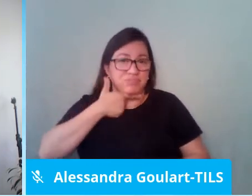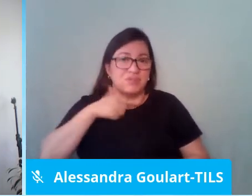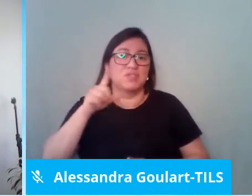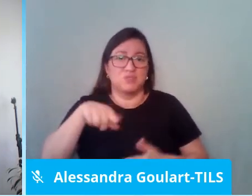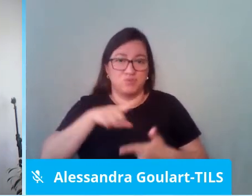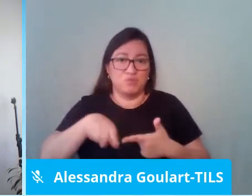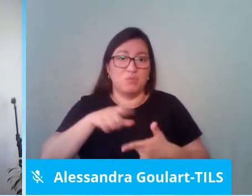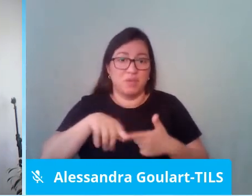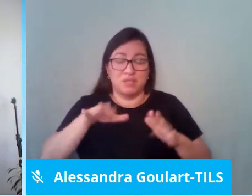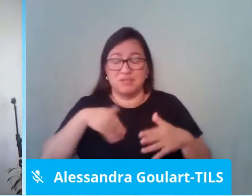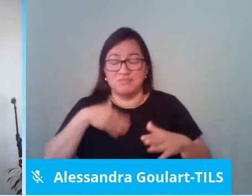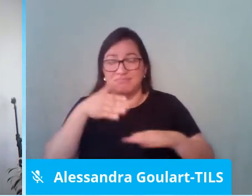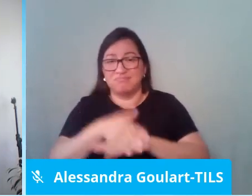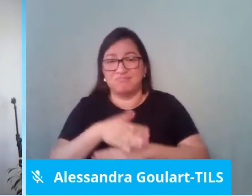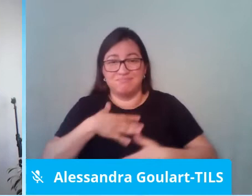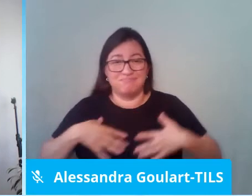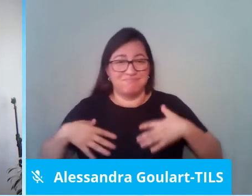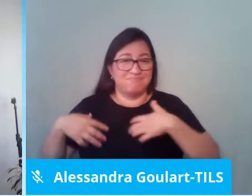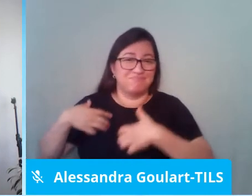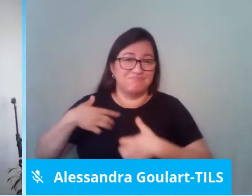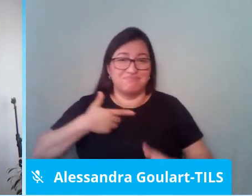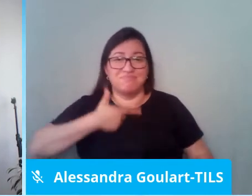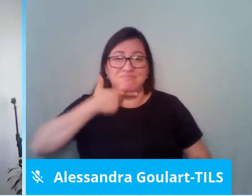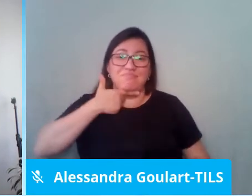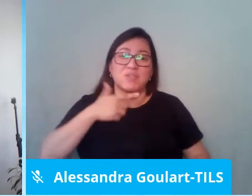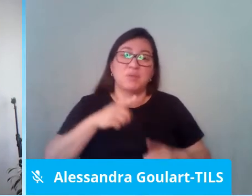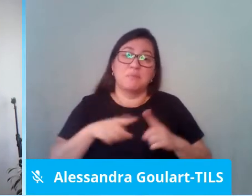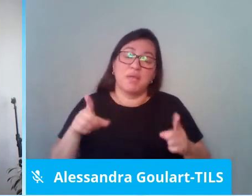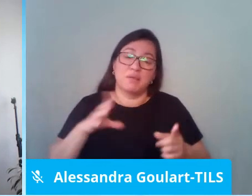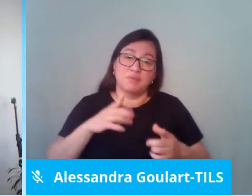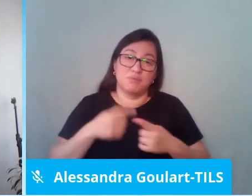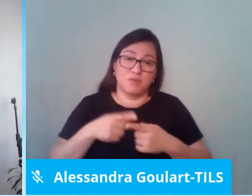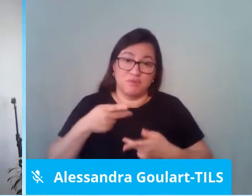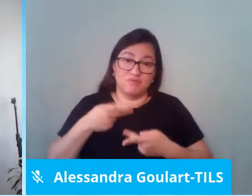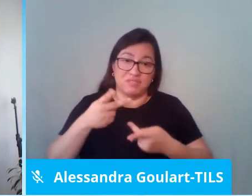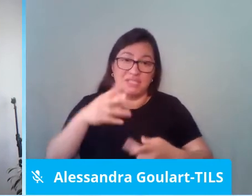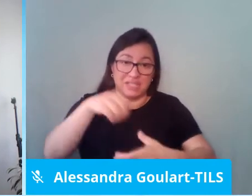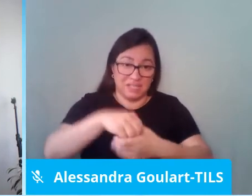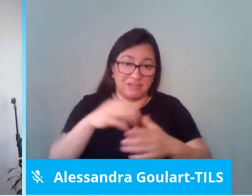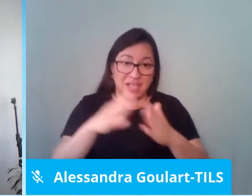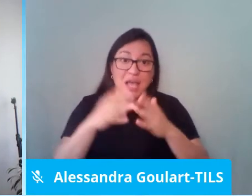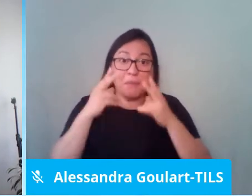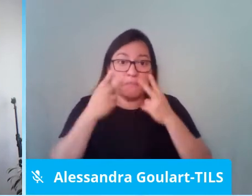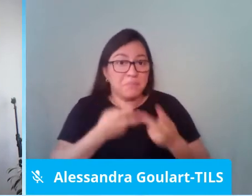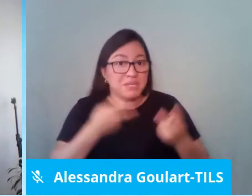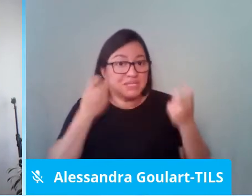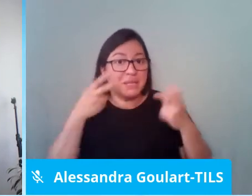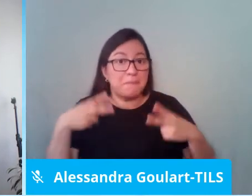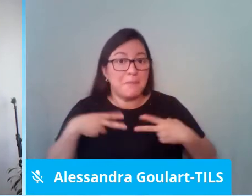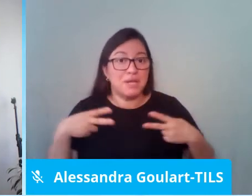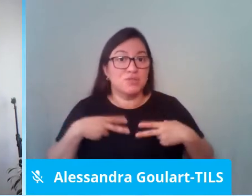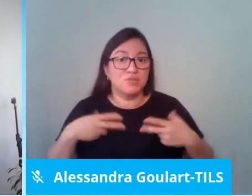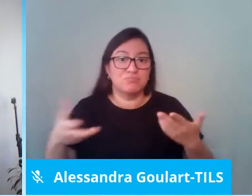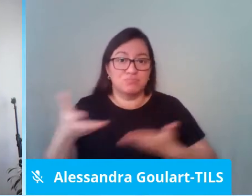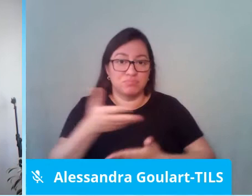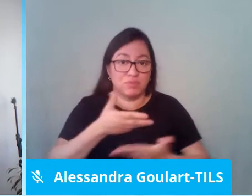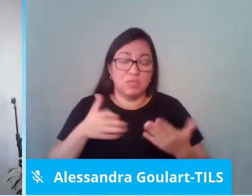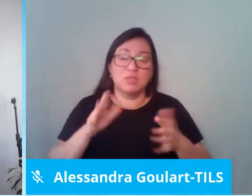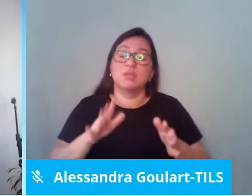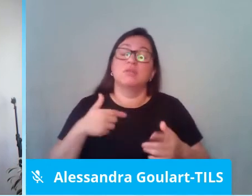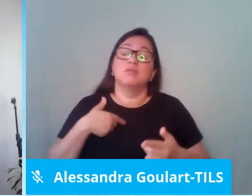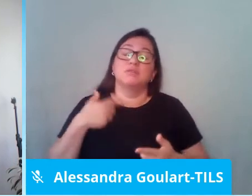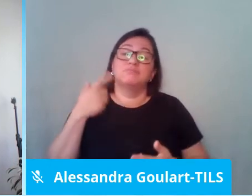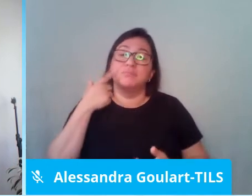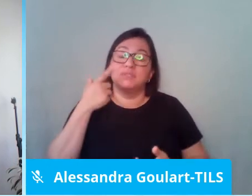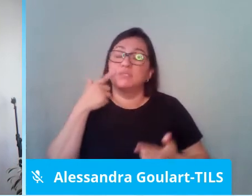gente. Mas é isso, né? Vocês estão dentro das casas e a importância da gente estar trabalhando isso com as pessoas e da gente